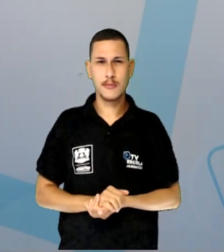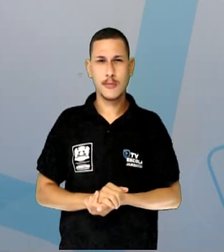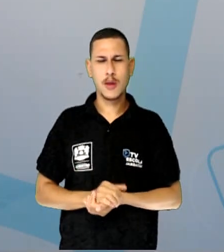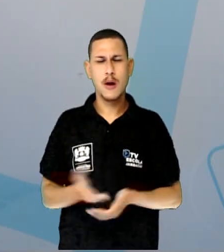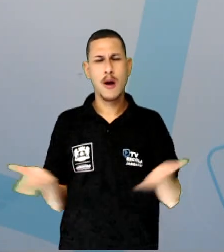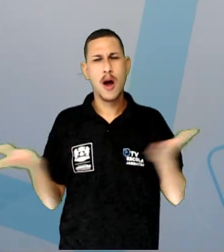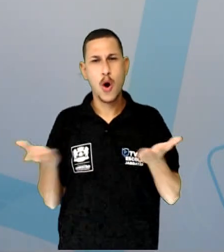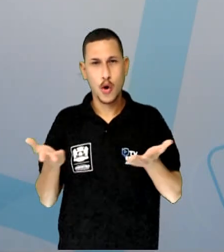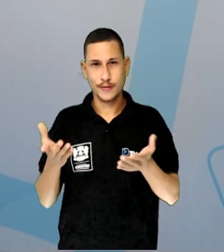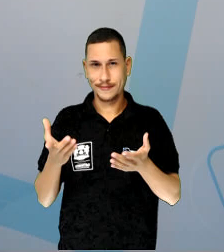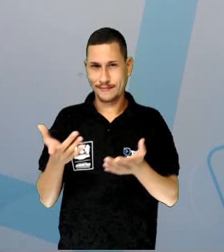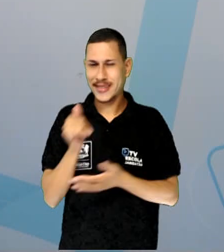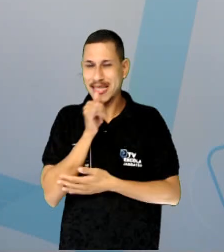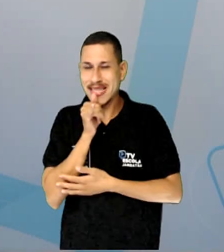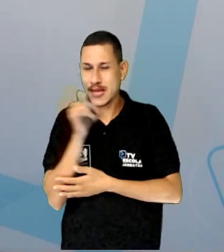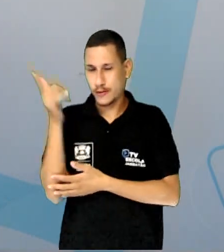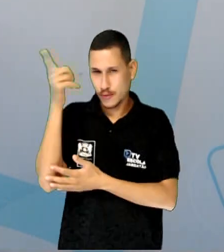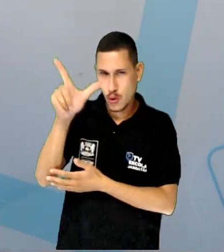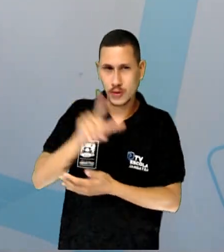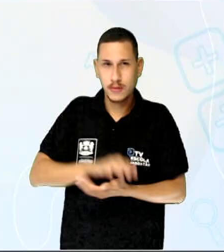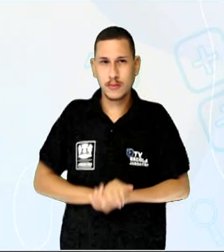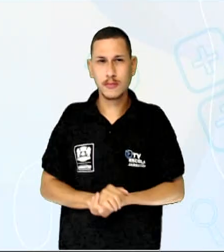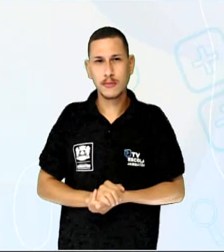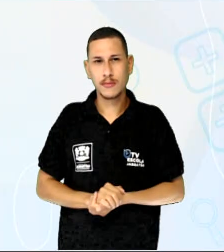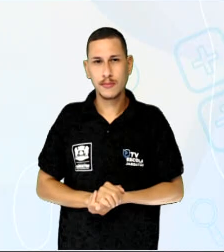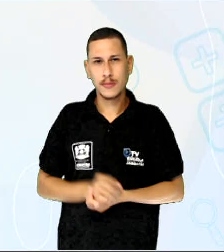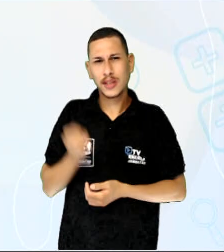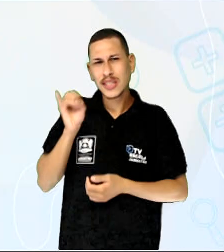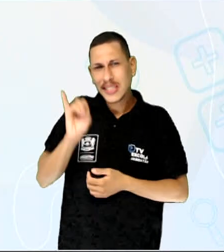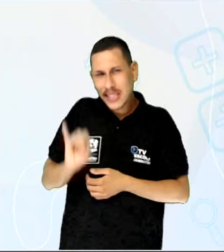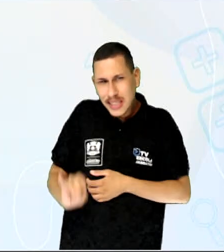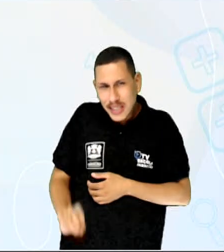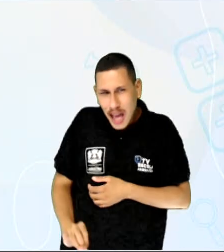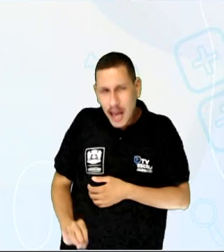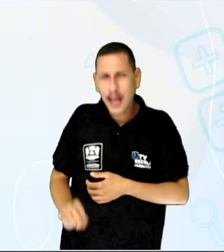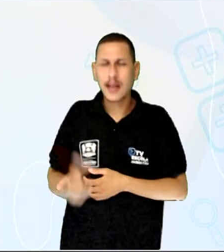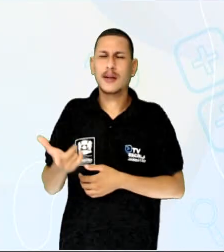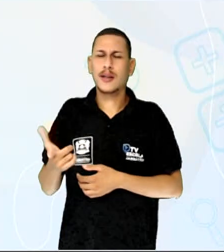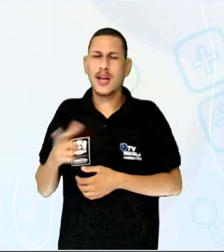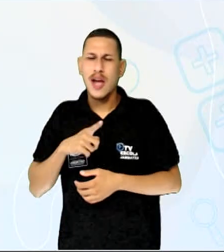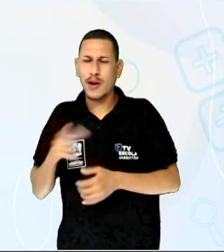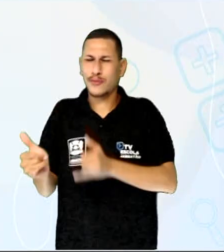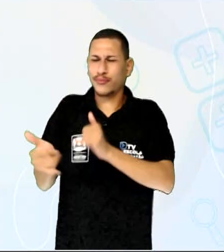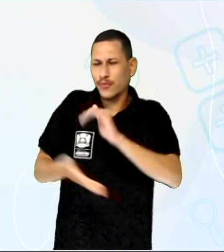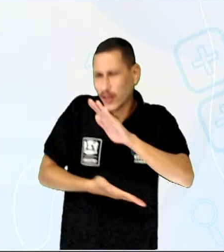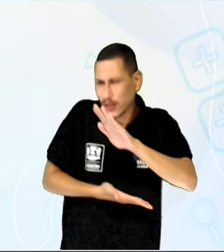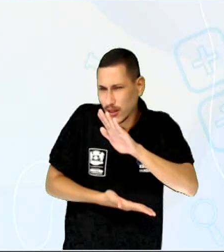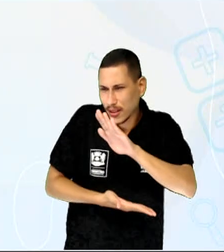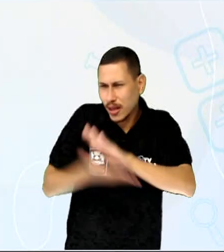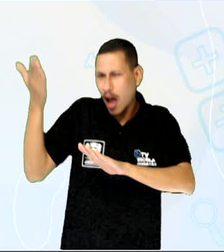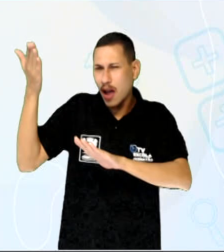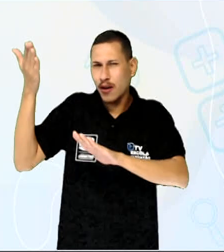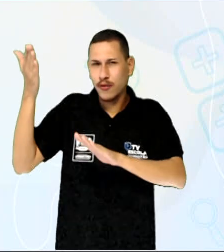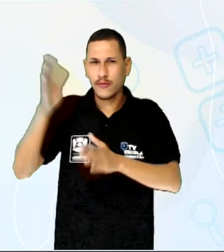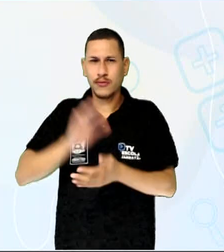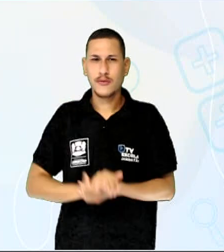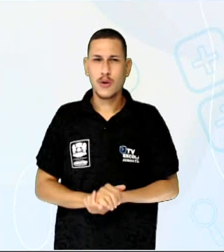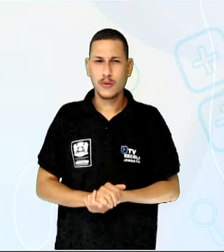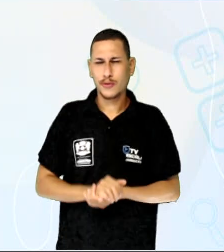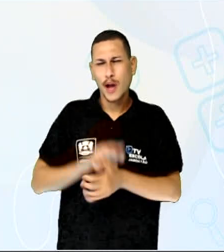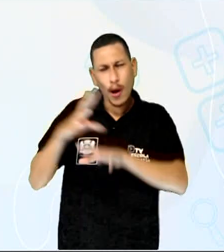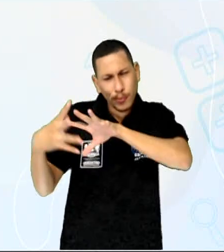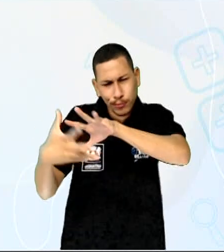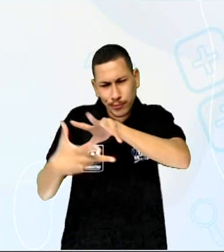no próximo exemplo. If she won the lottery, she would travel all over the